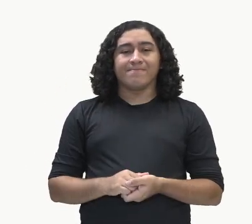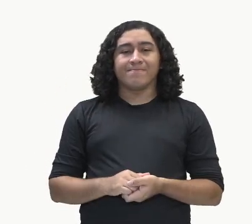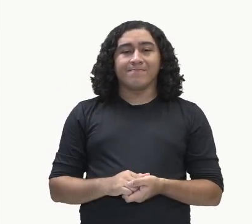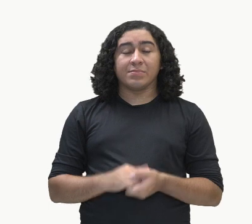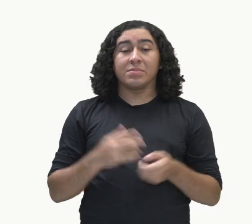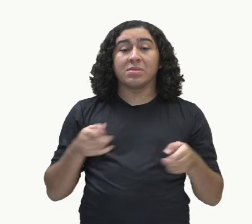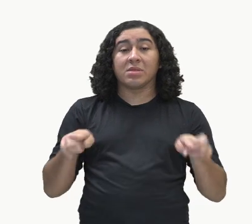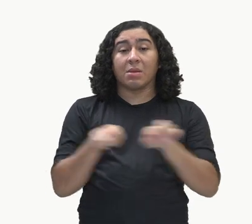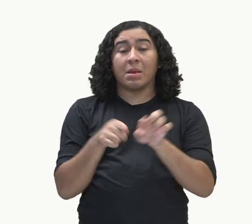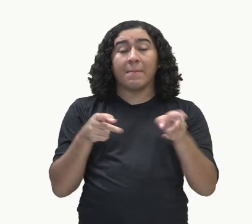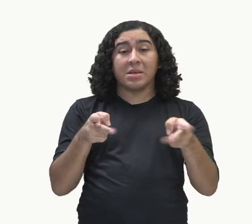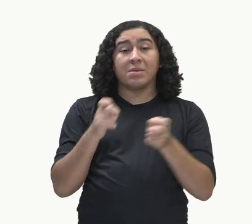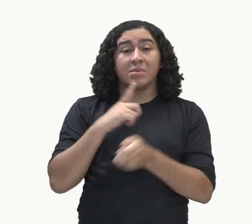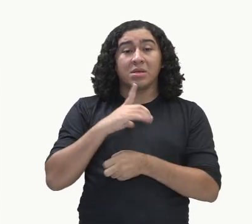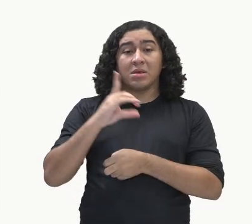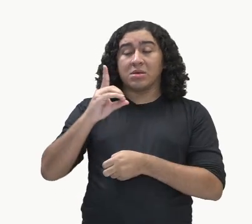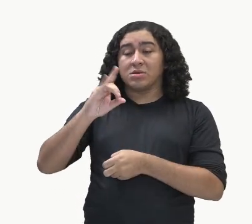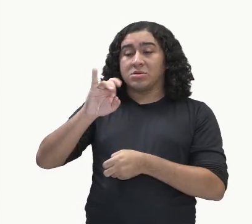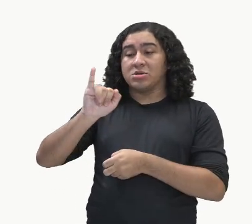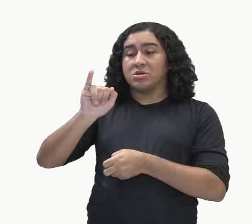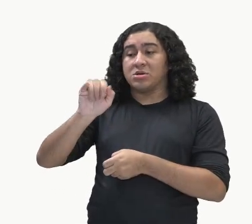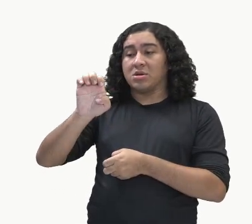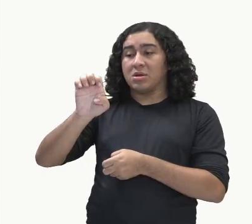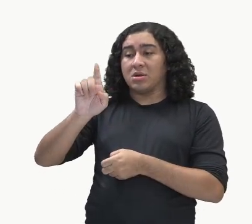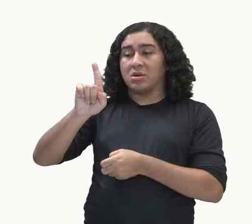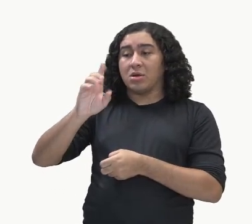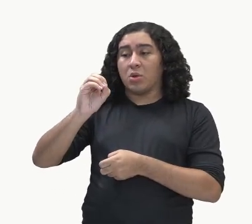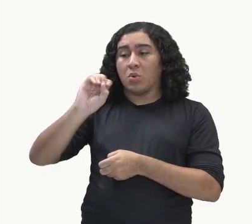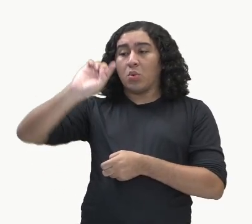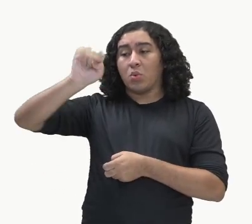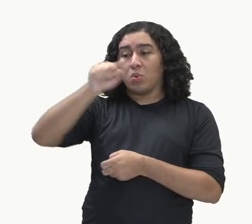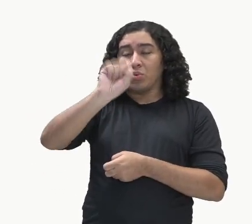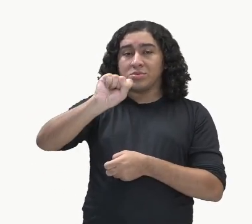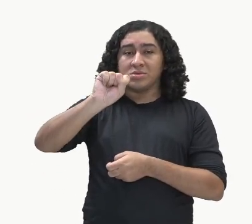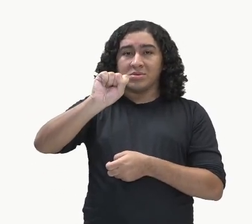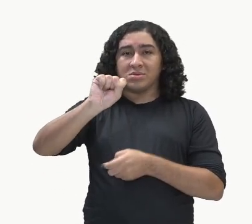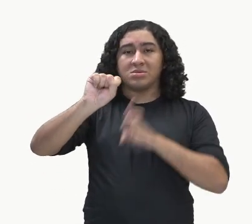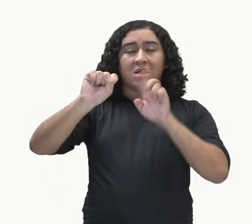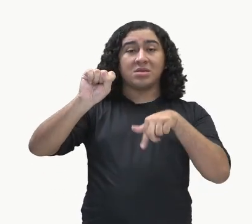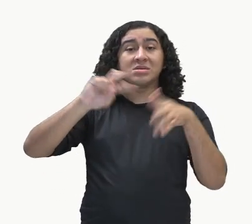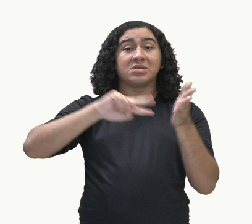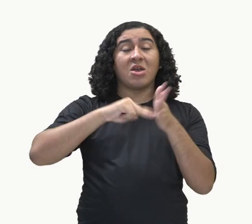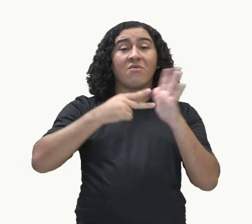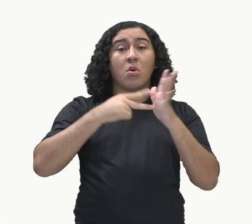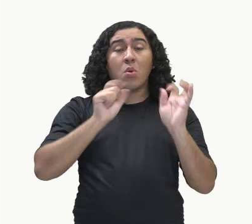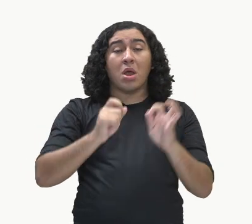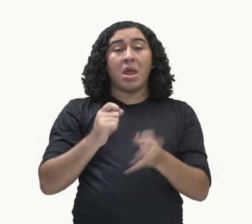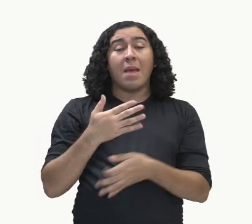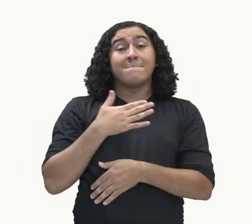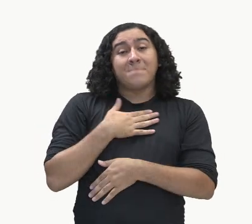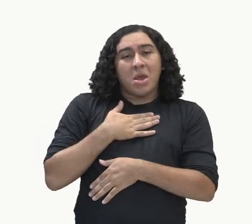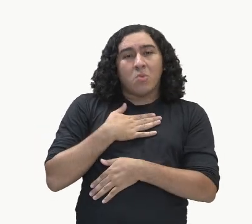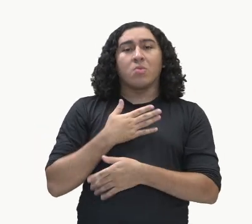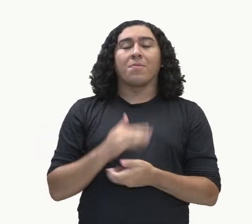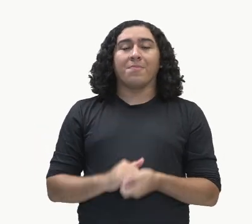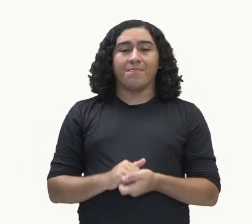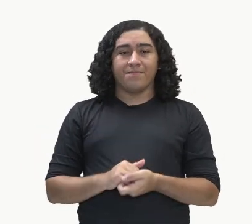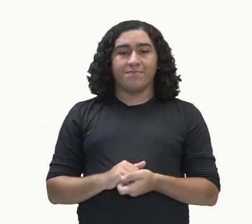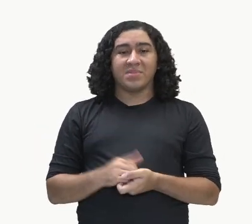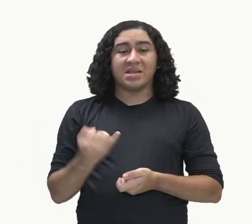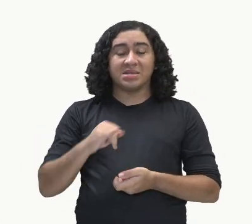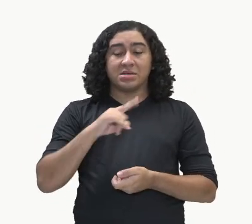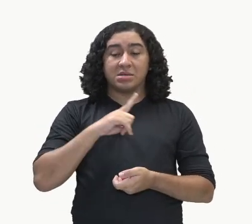um apóstrofo e um S, que ele dá a ideia de posse, tá? Então, quando tem essa apóstrofo